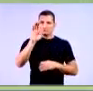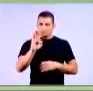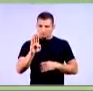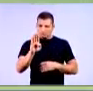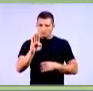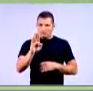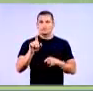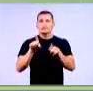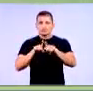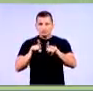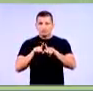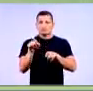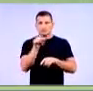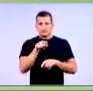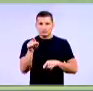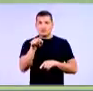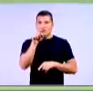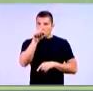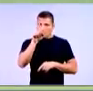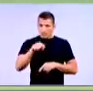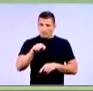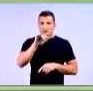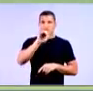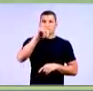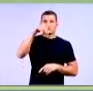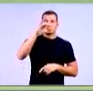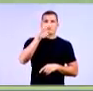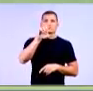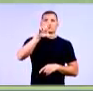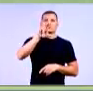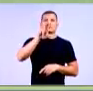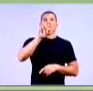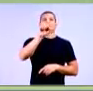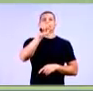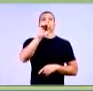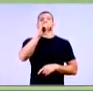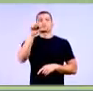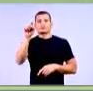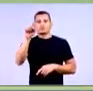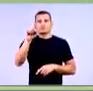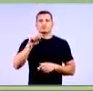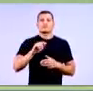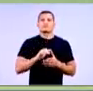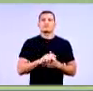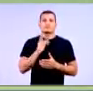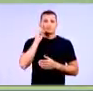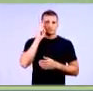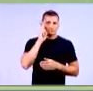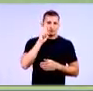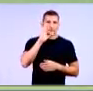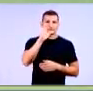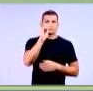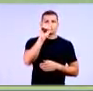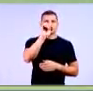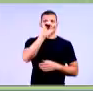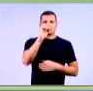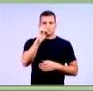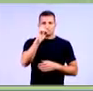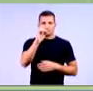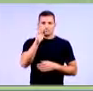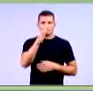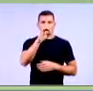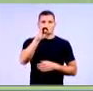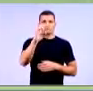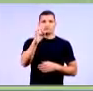realizado. Então essa é a inclusão. O include, ele obriga a execução de uma outra operação. Lembrando que caso de uso, né, pessoal,